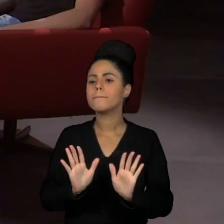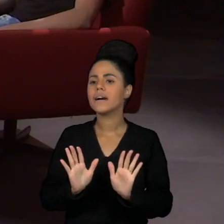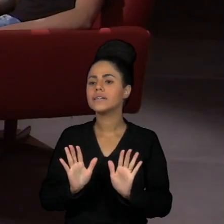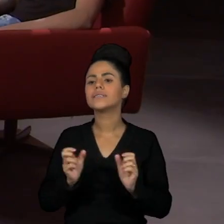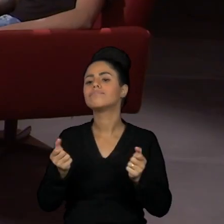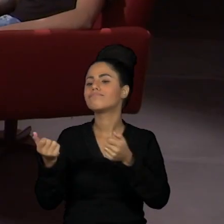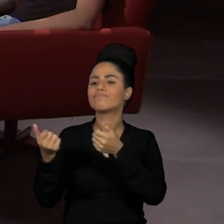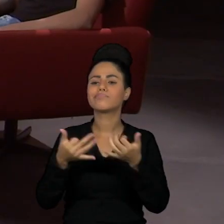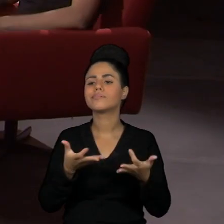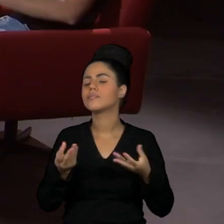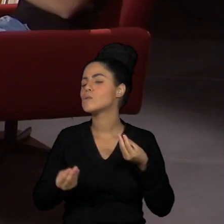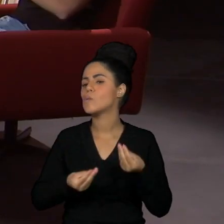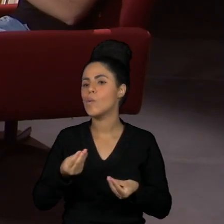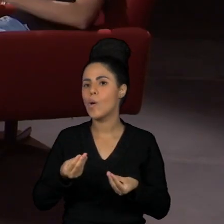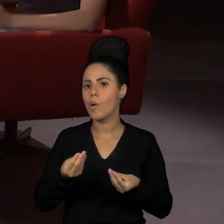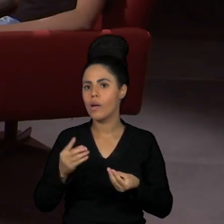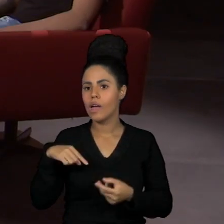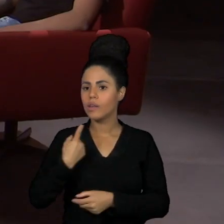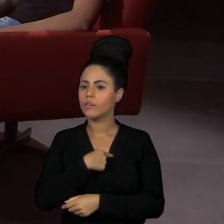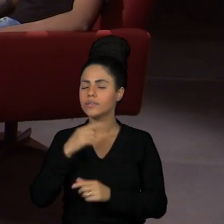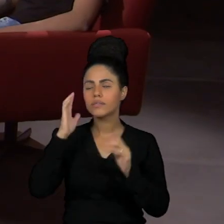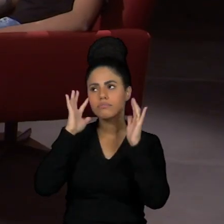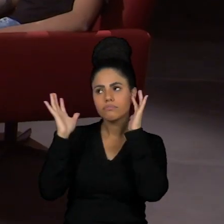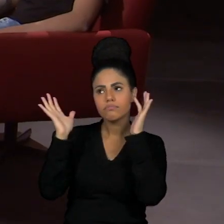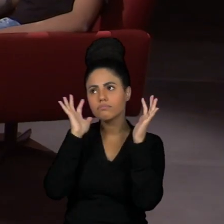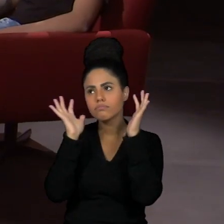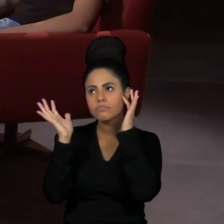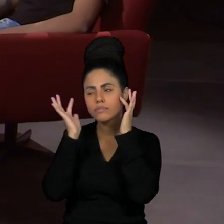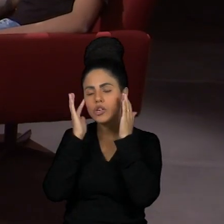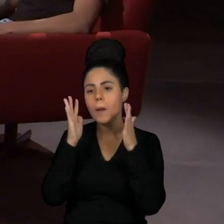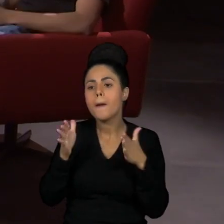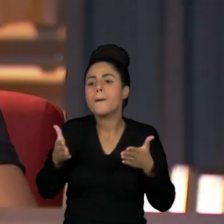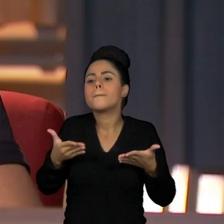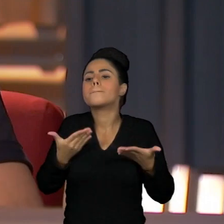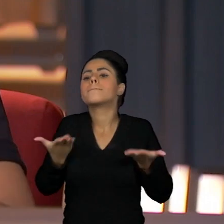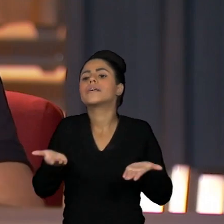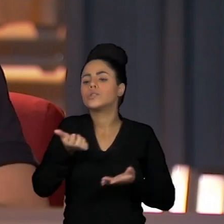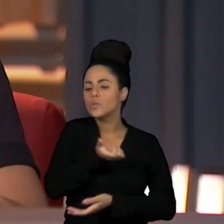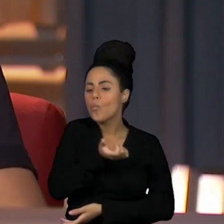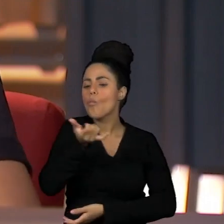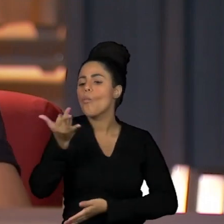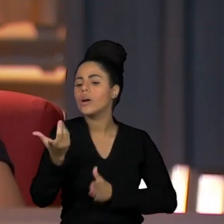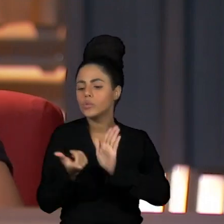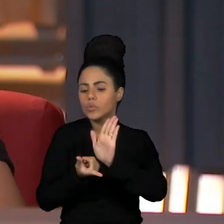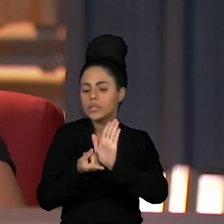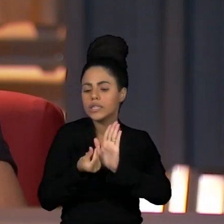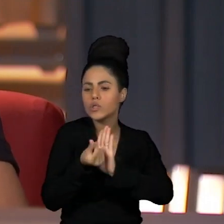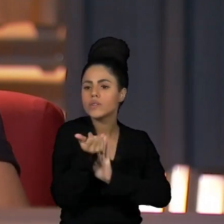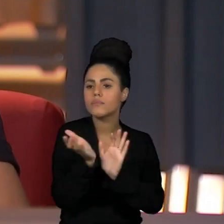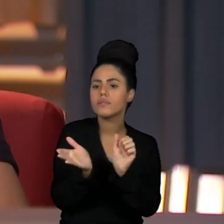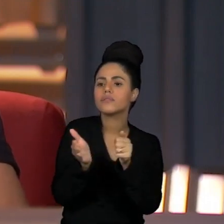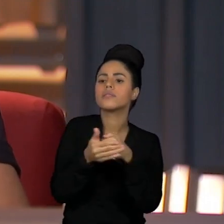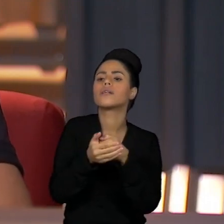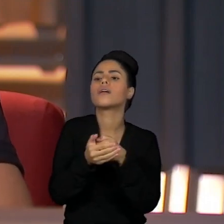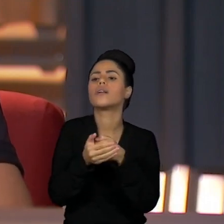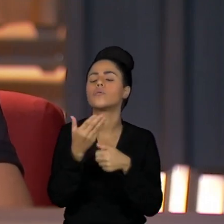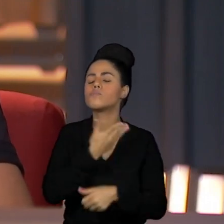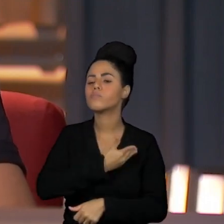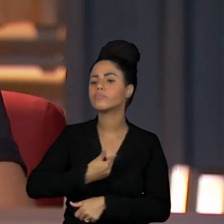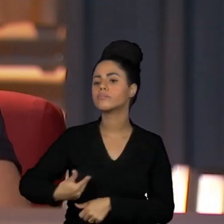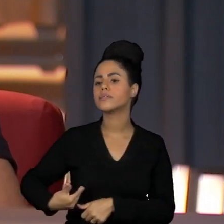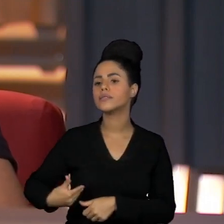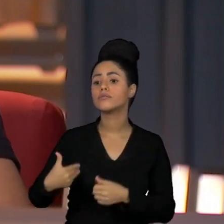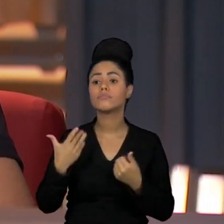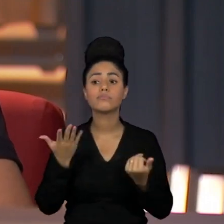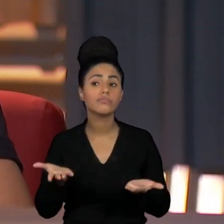transparente mesmo? A gente tem uma ideia, mas quanto desse orçamento público, efetivamente,